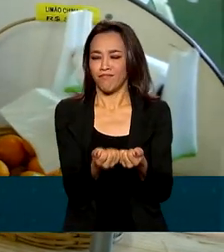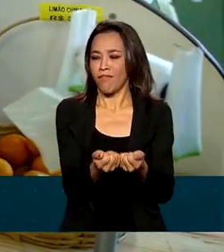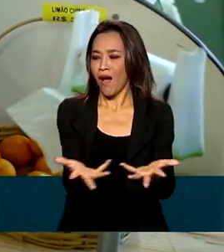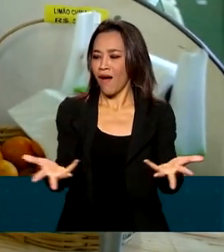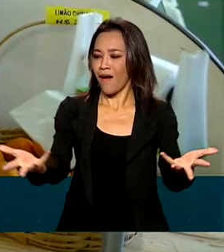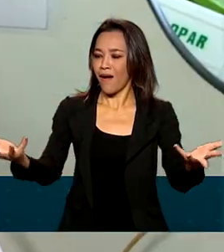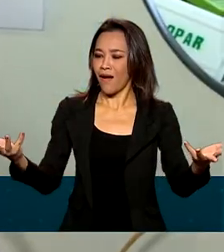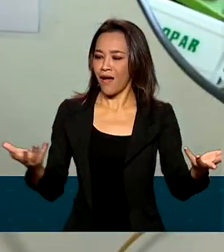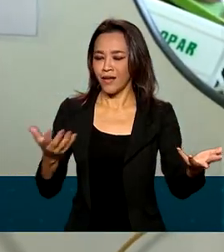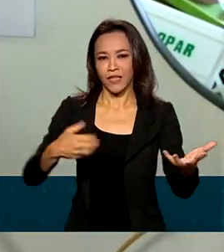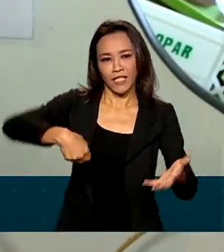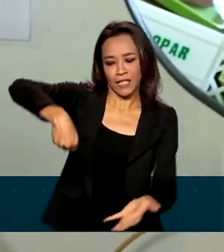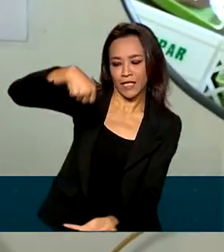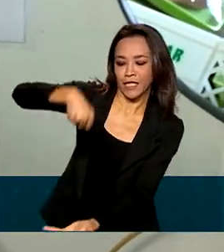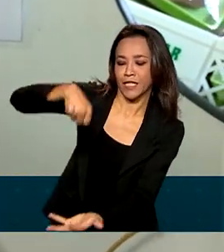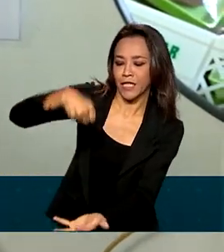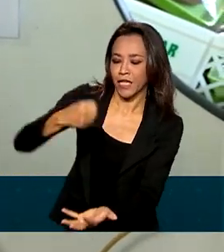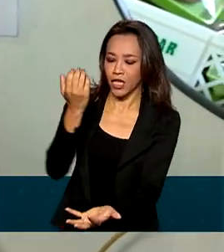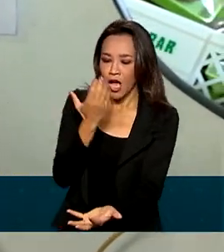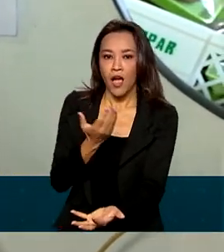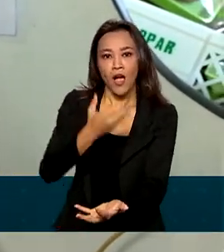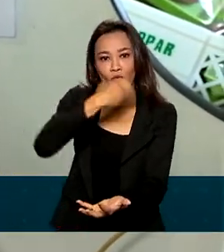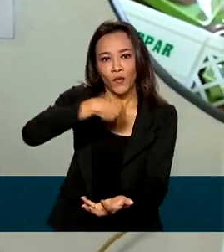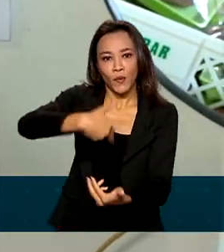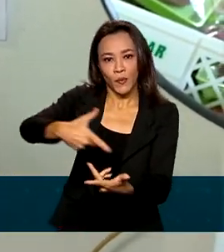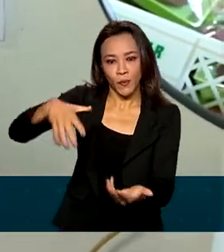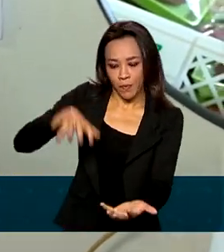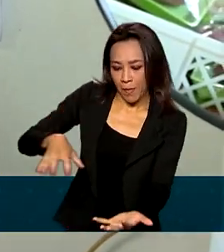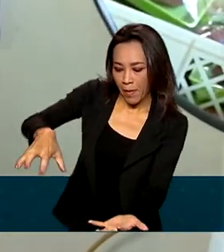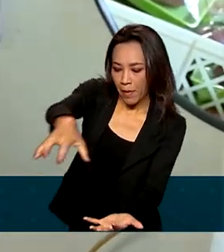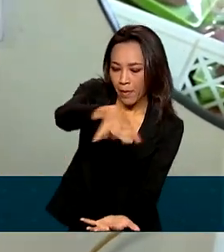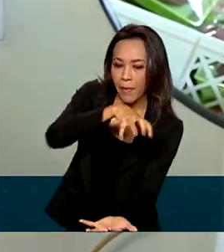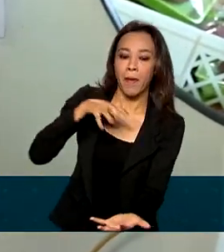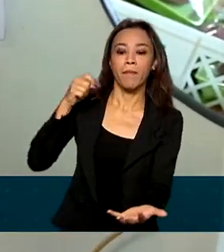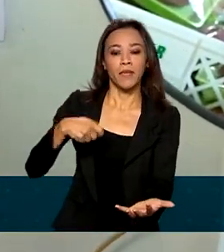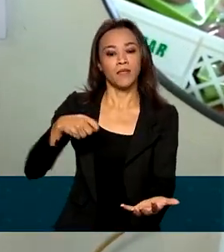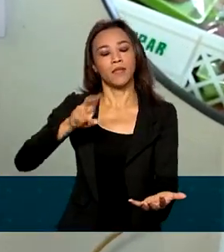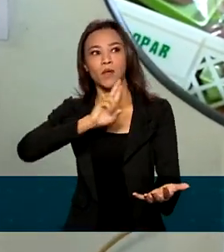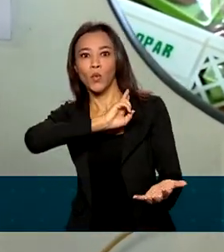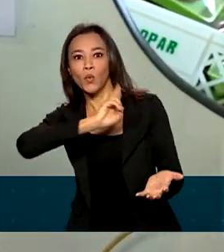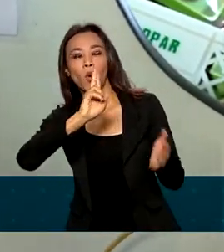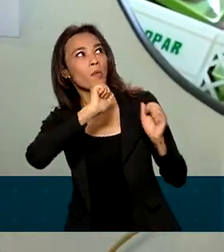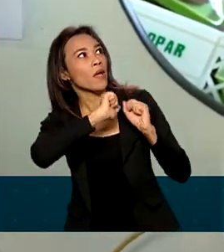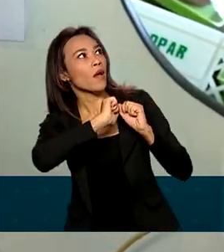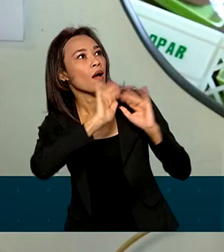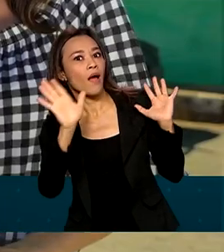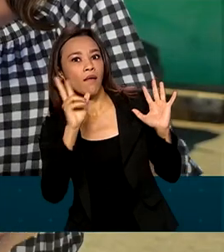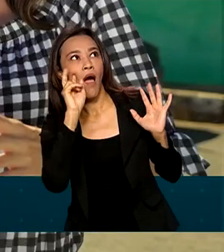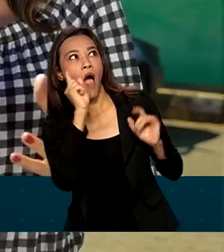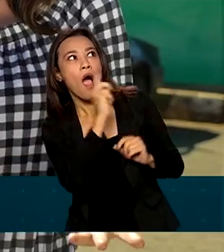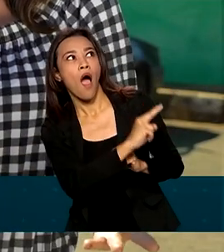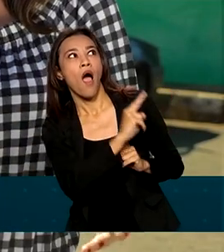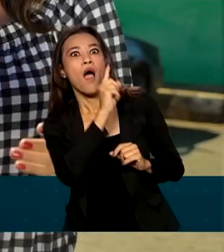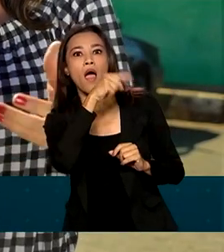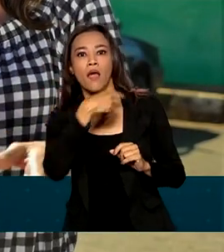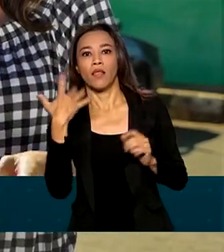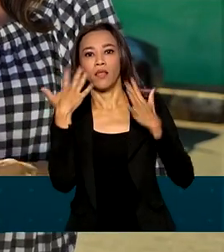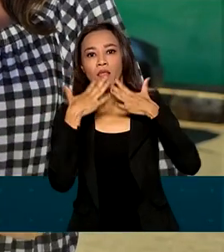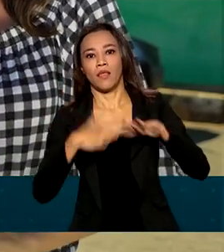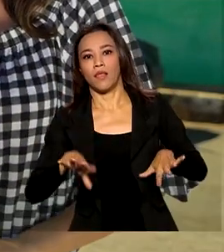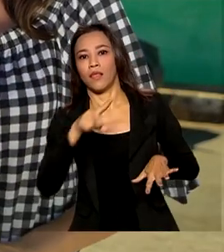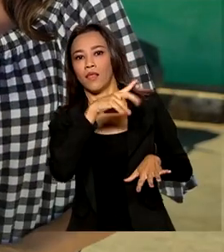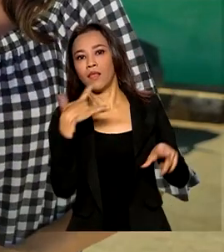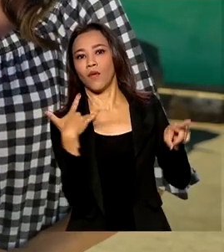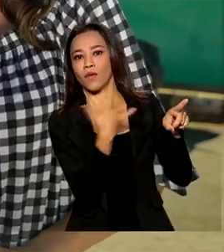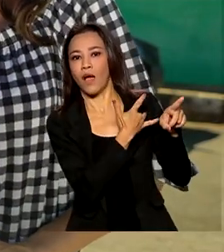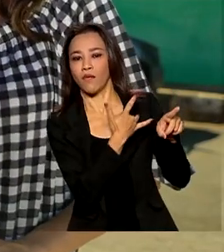em cestas, a indicação de que são produtos orgânicos deve estar bem visível para os consumidores. Bom, se você quer